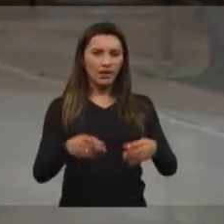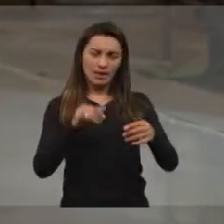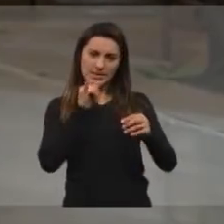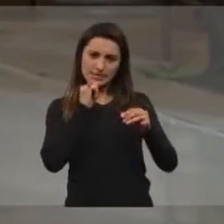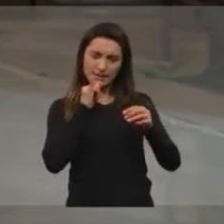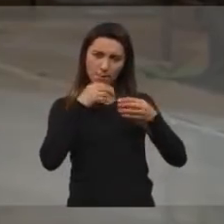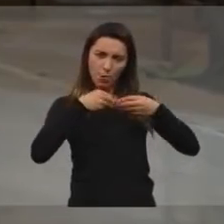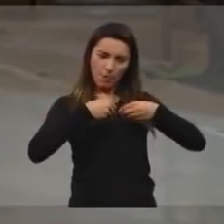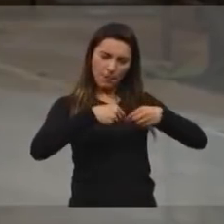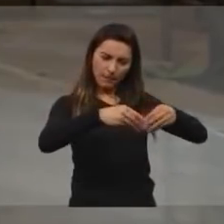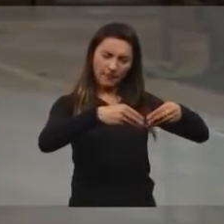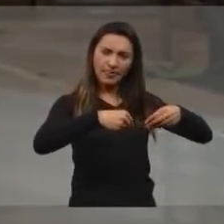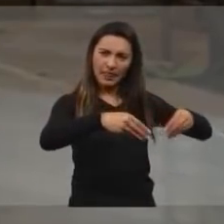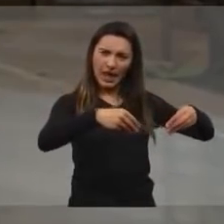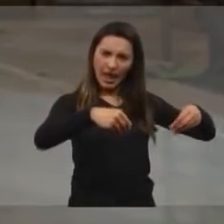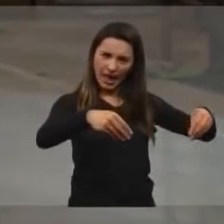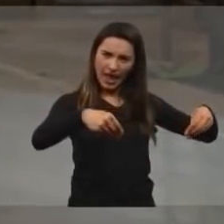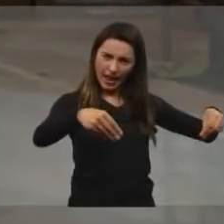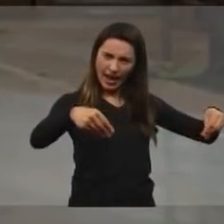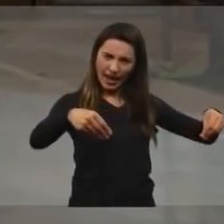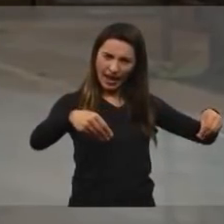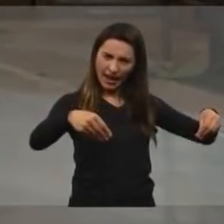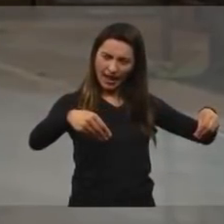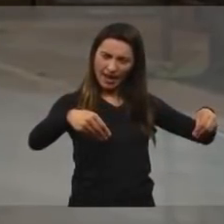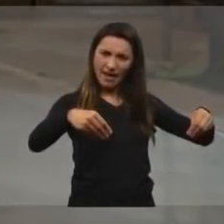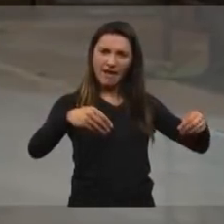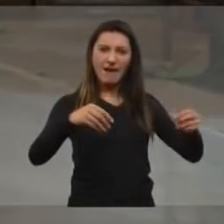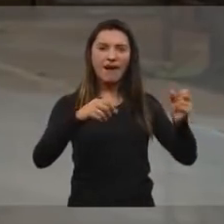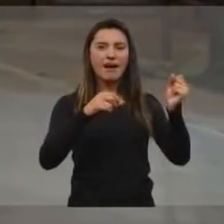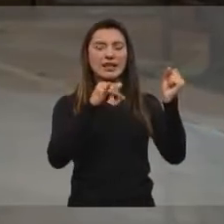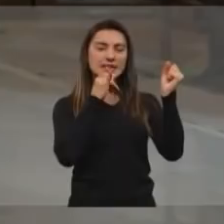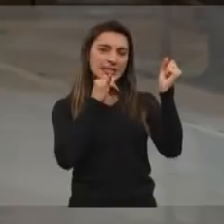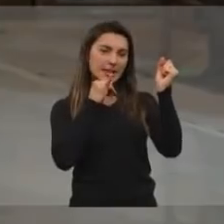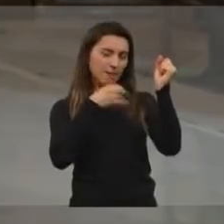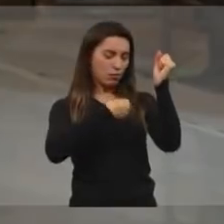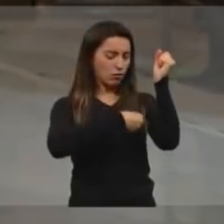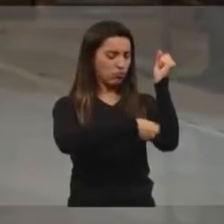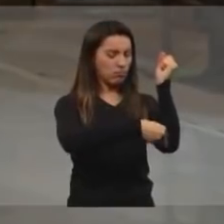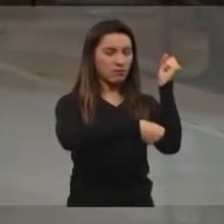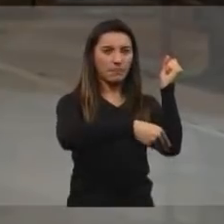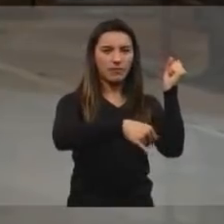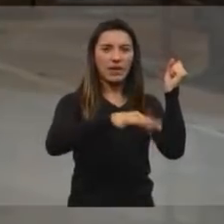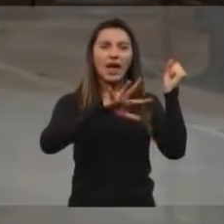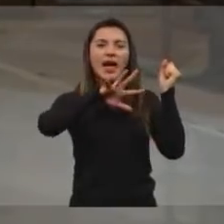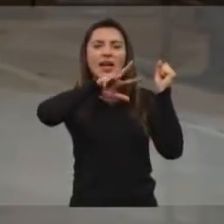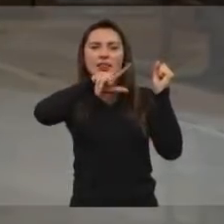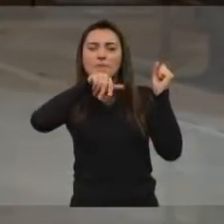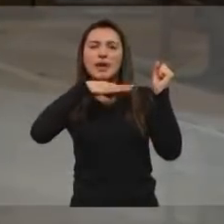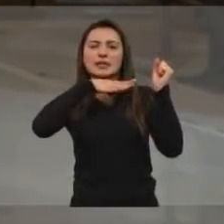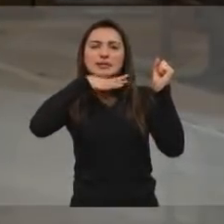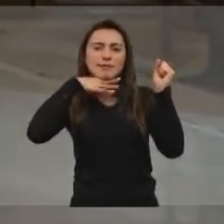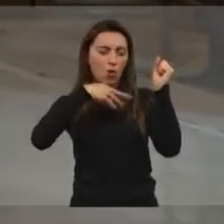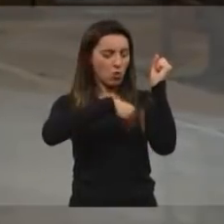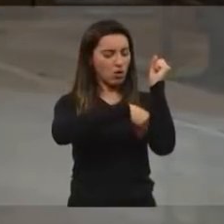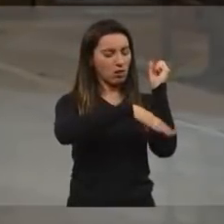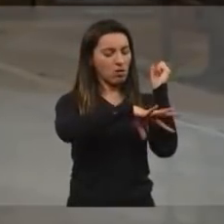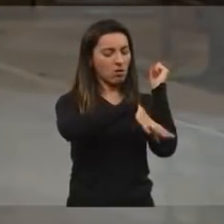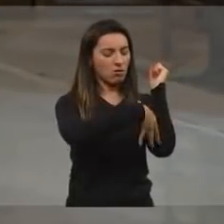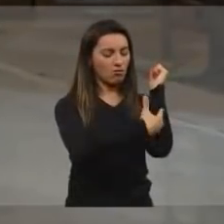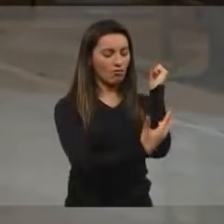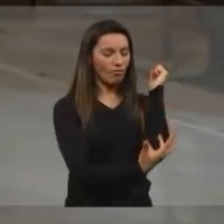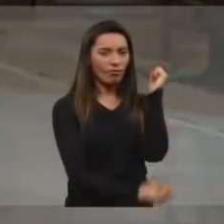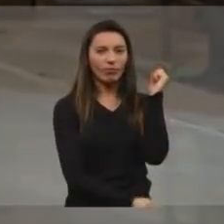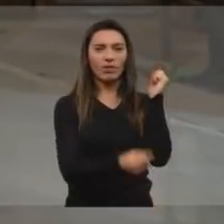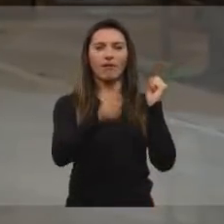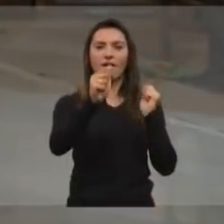nada ecológico até as folhas secas até os animais que morrem não